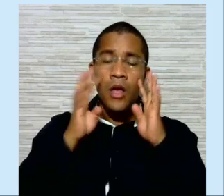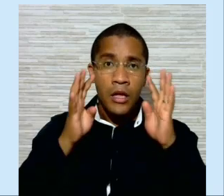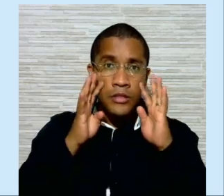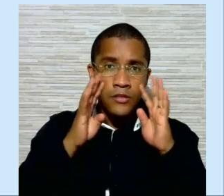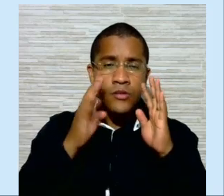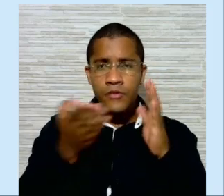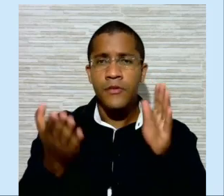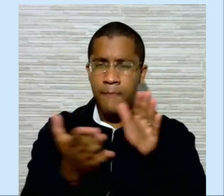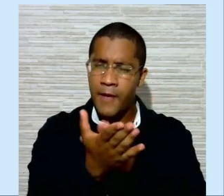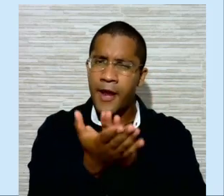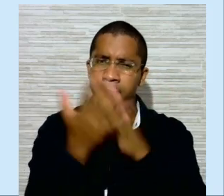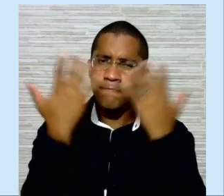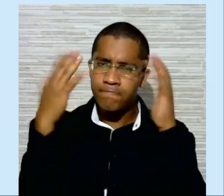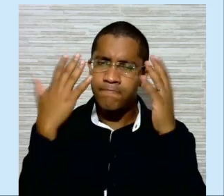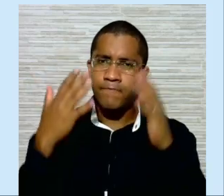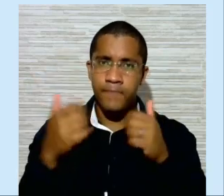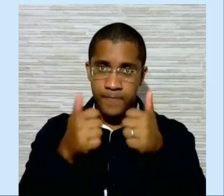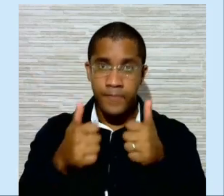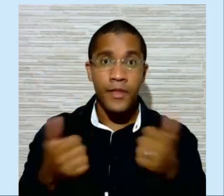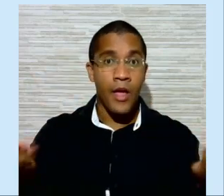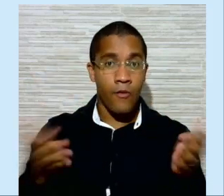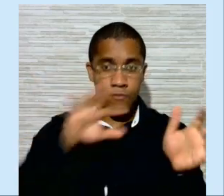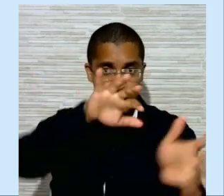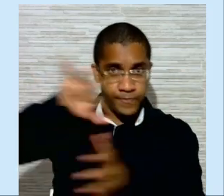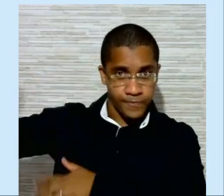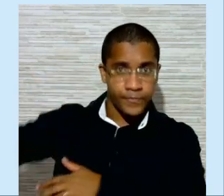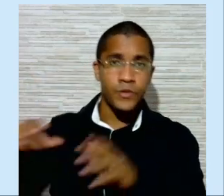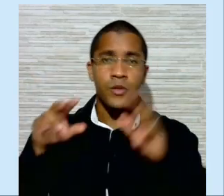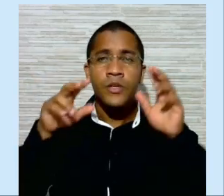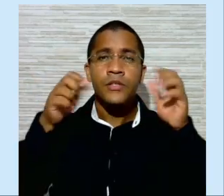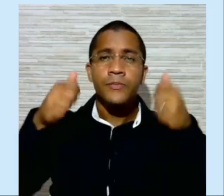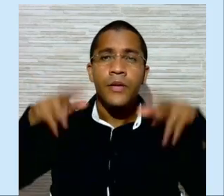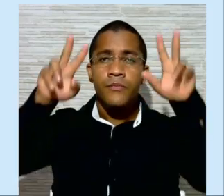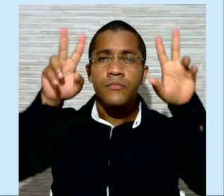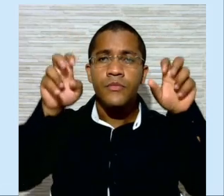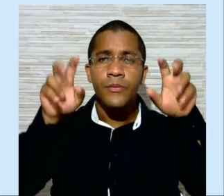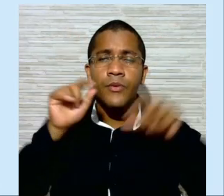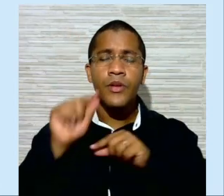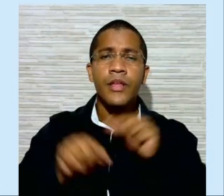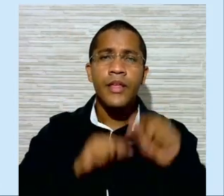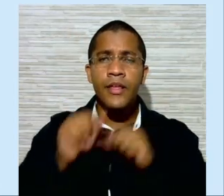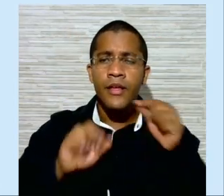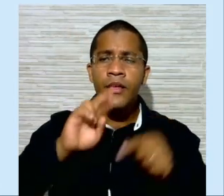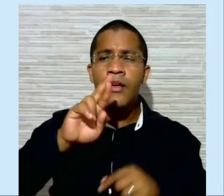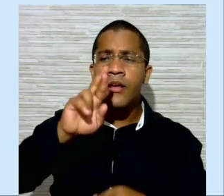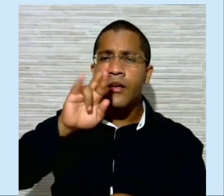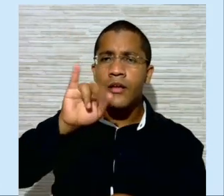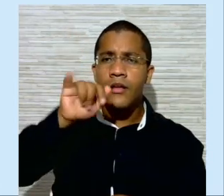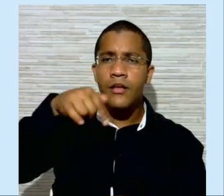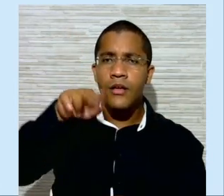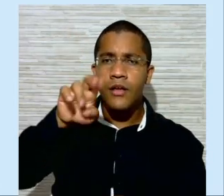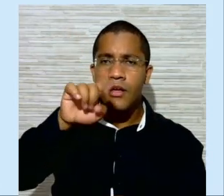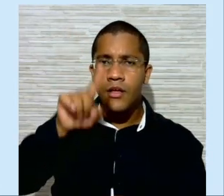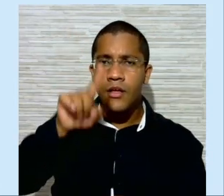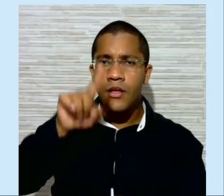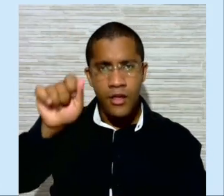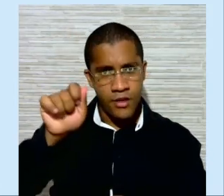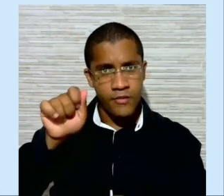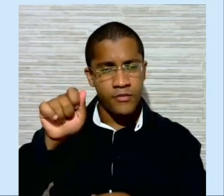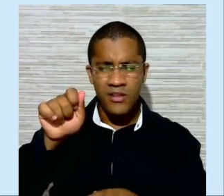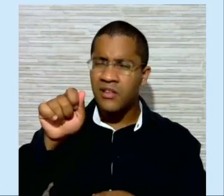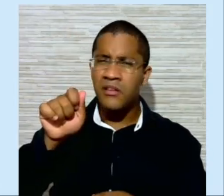também, ok? Valeu! Gente, a gente vai falar um pouquinho sobre a influência da distribuição de riquezas e consumo na organização dos